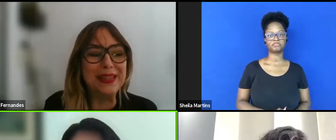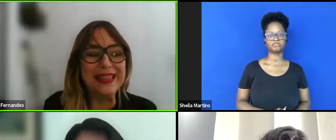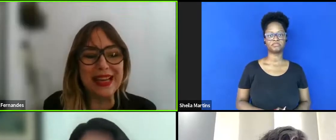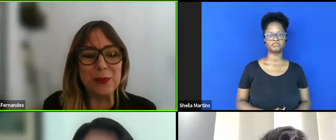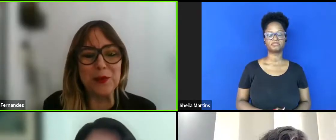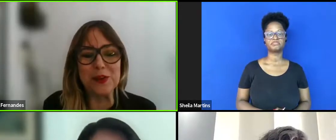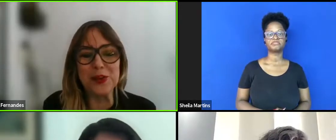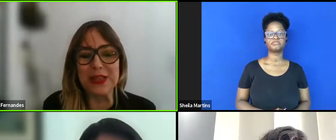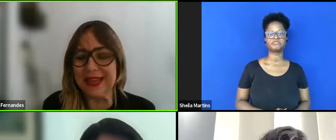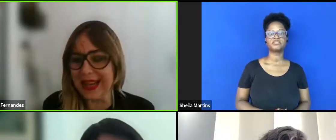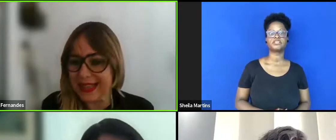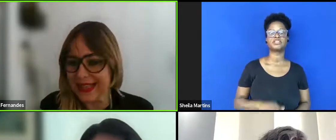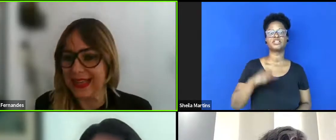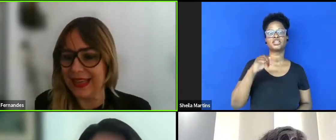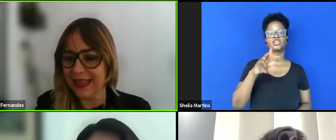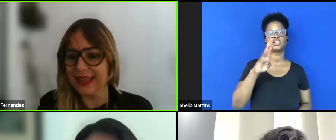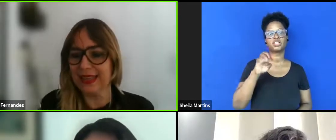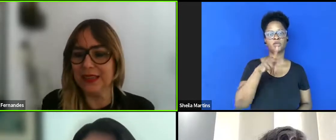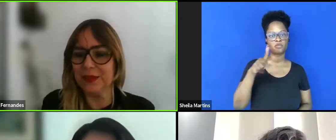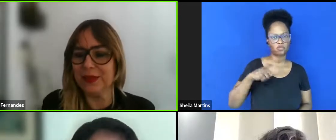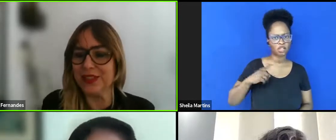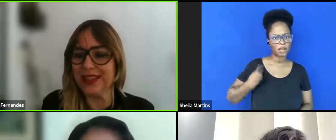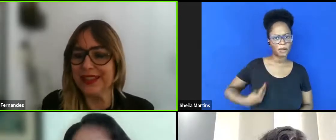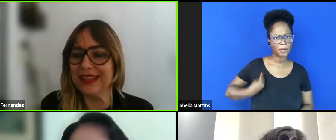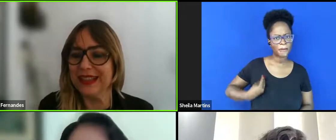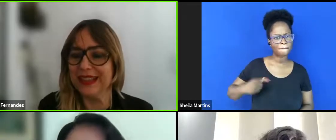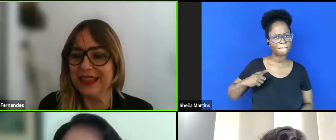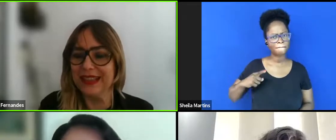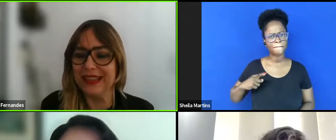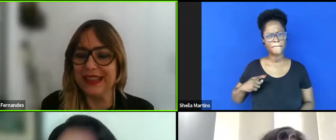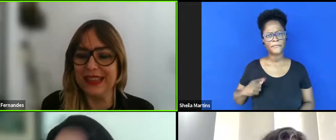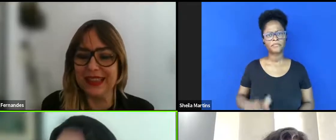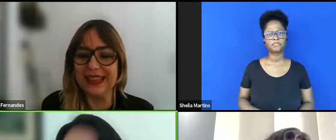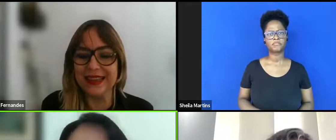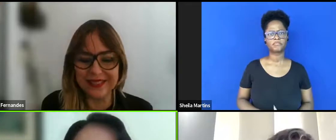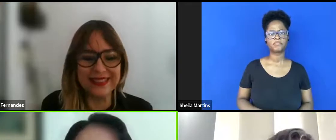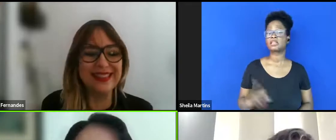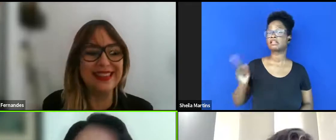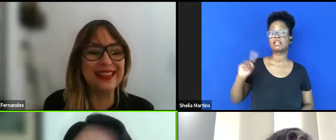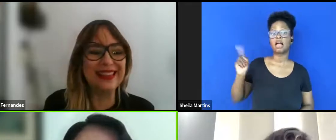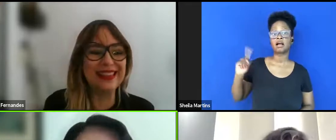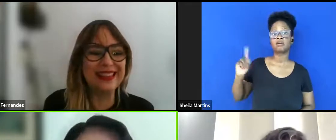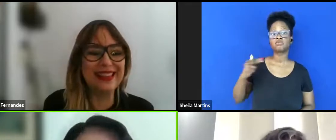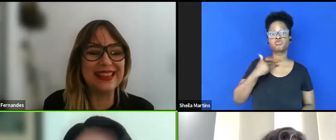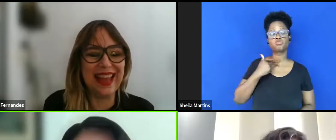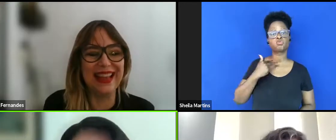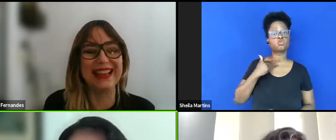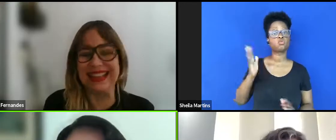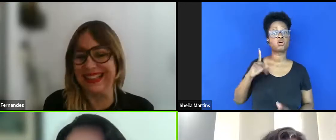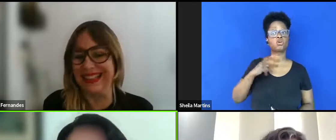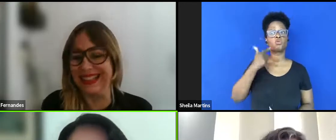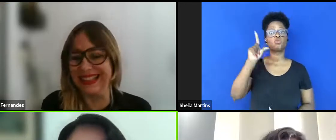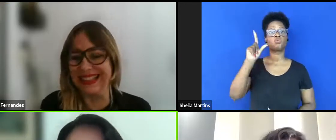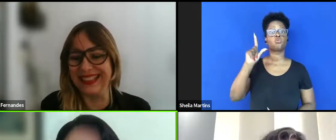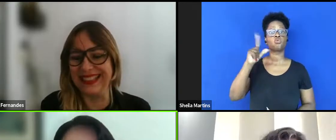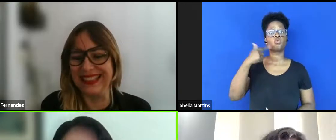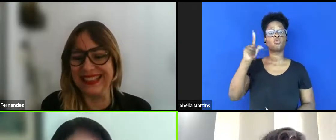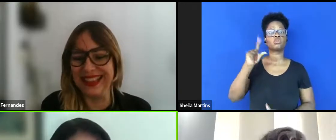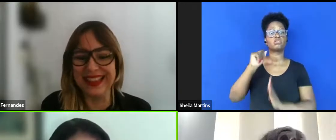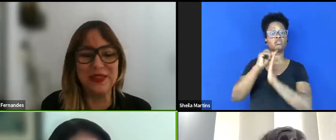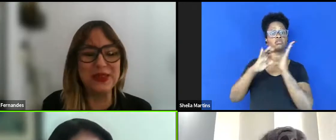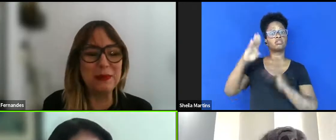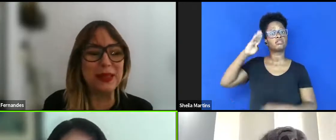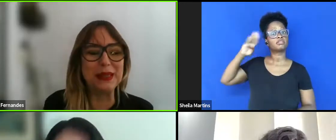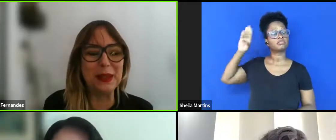O André, professor André, está aqui? Cristiana? Não, o professor André está em outra atividade